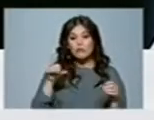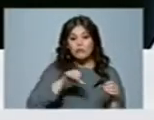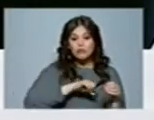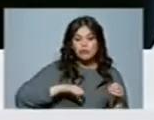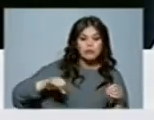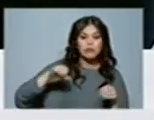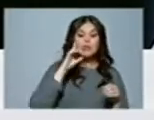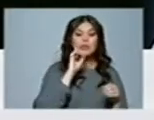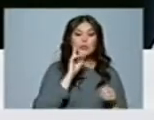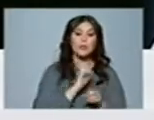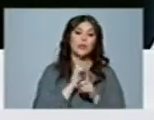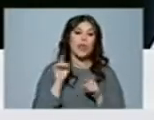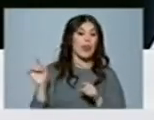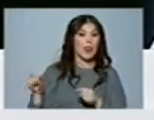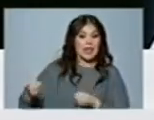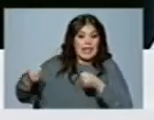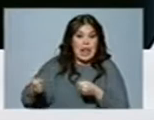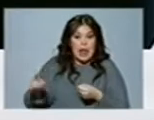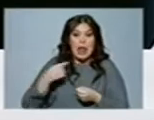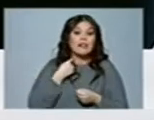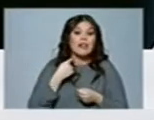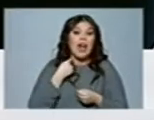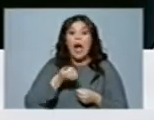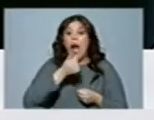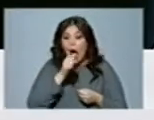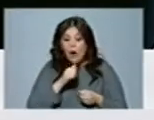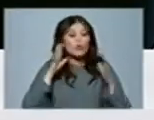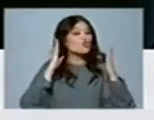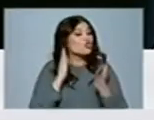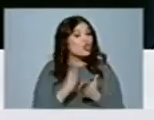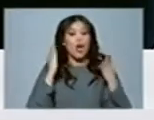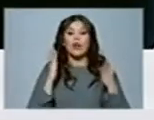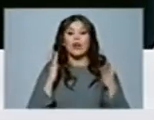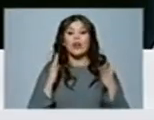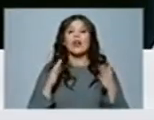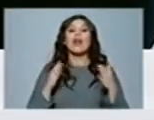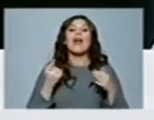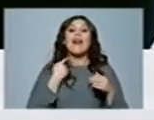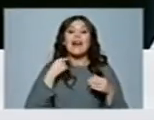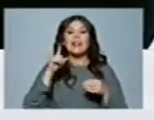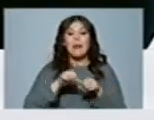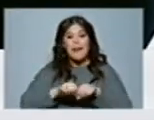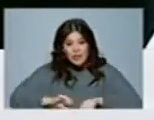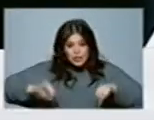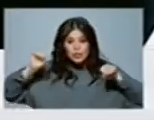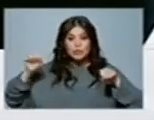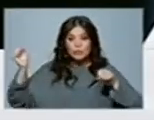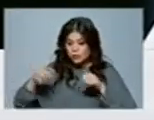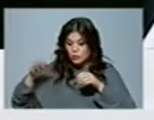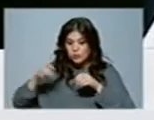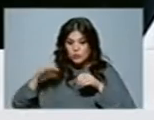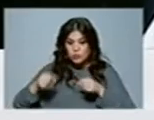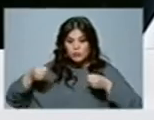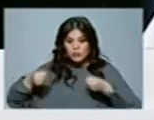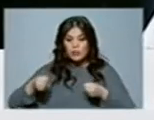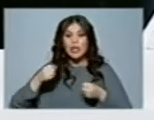aqui. Portanto, aqui no tacho estava água. Pura e simplesmente adicionamos as carnes e os enchidos. Com o tal que tinha dado.